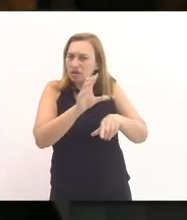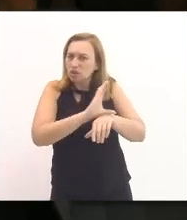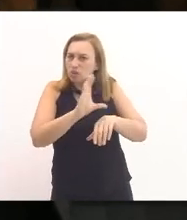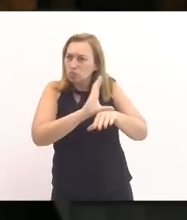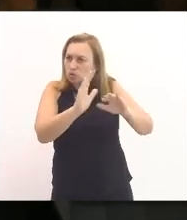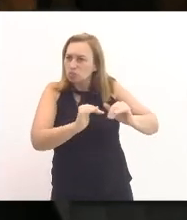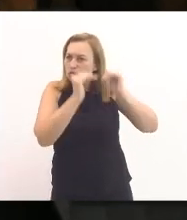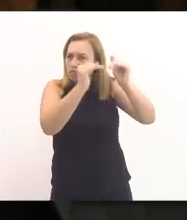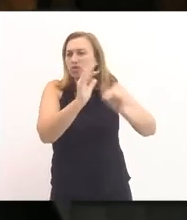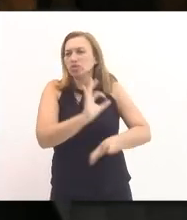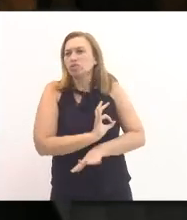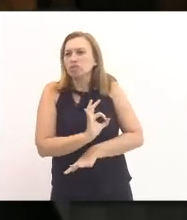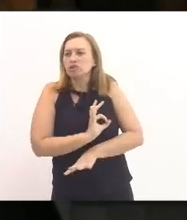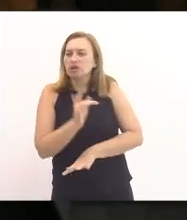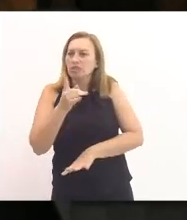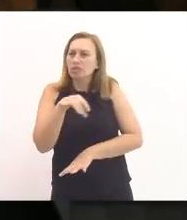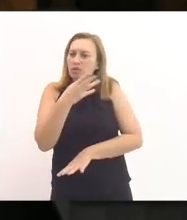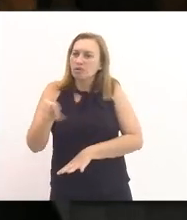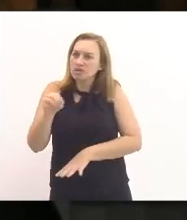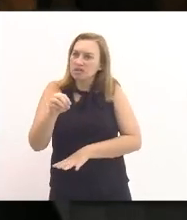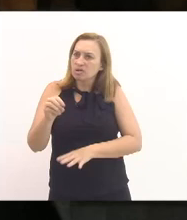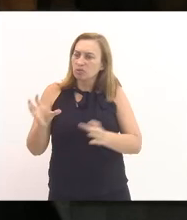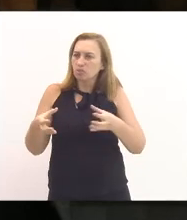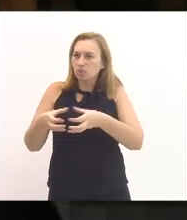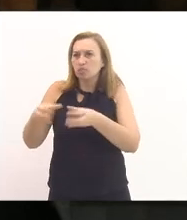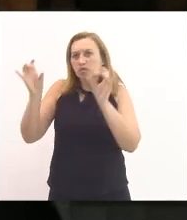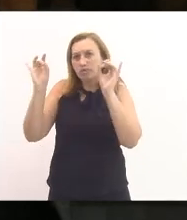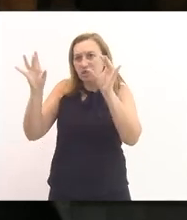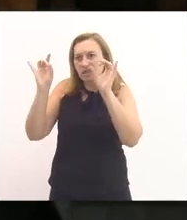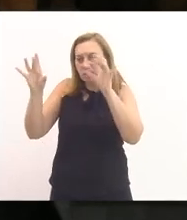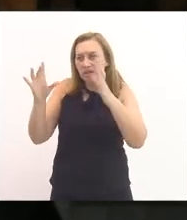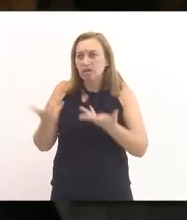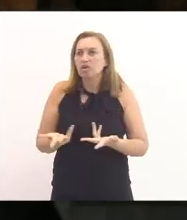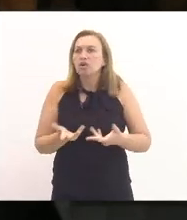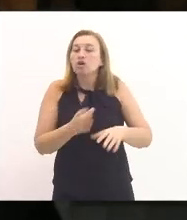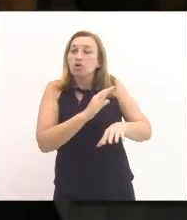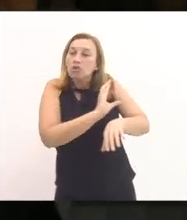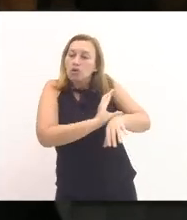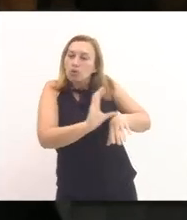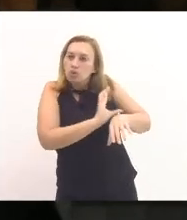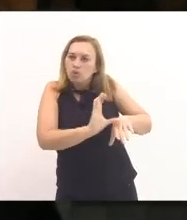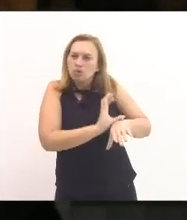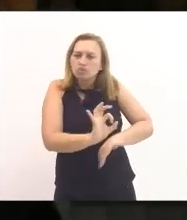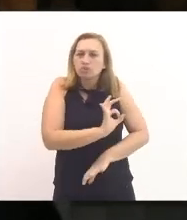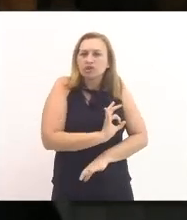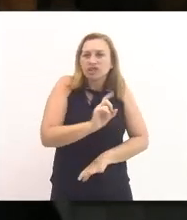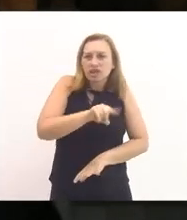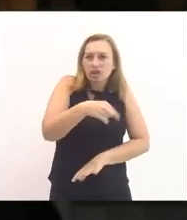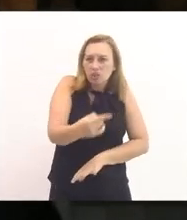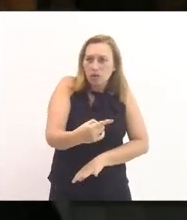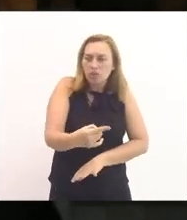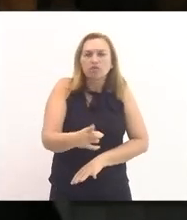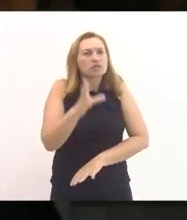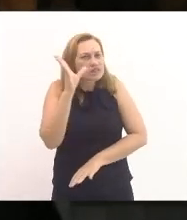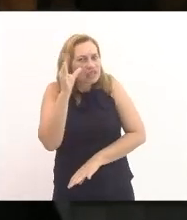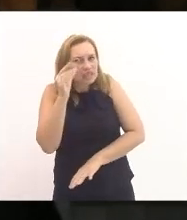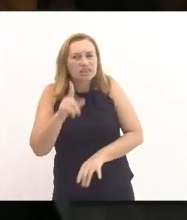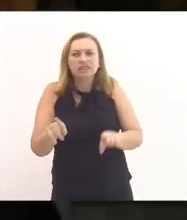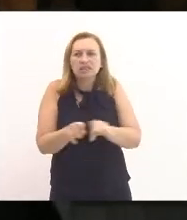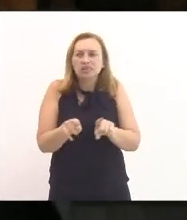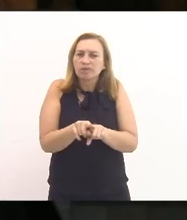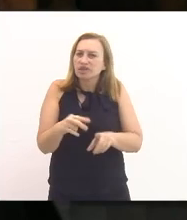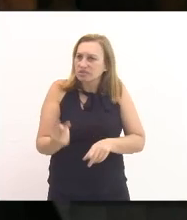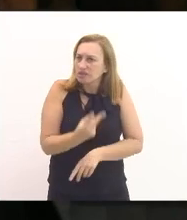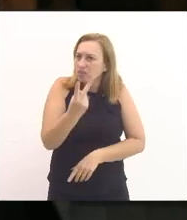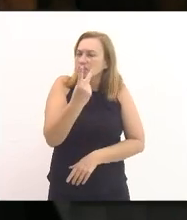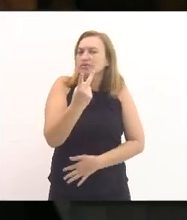e aí a promoção para a classe especial EA gráficos Preto o meu último é fator interessante de ser